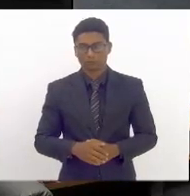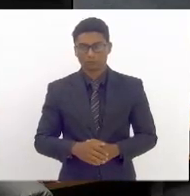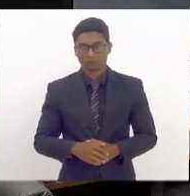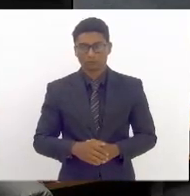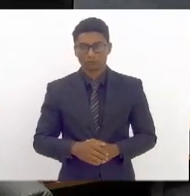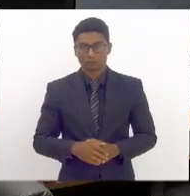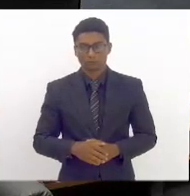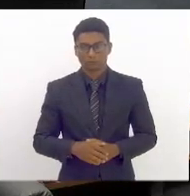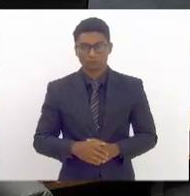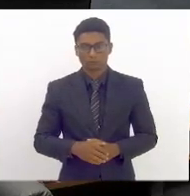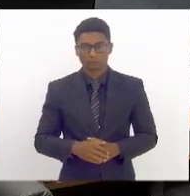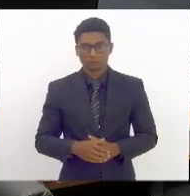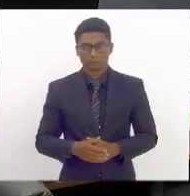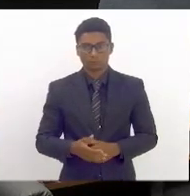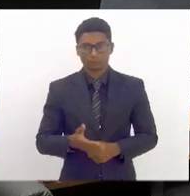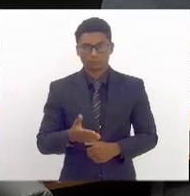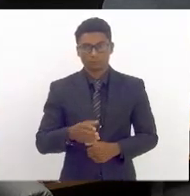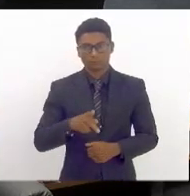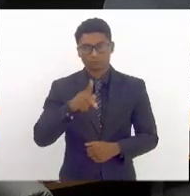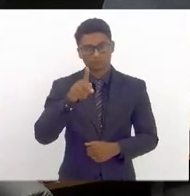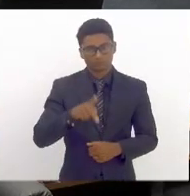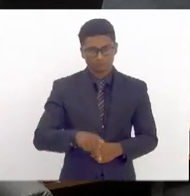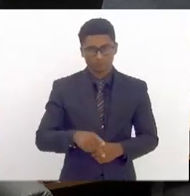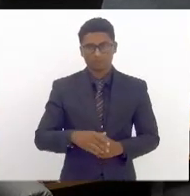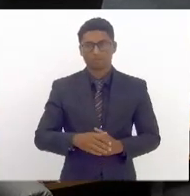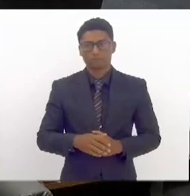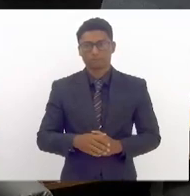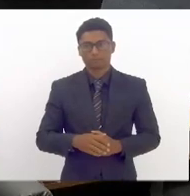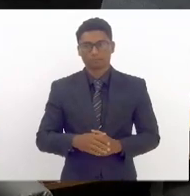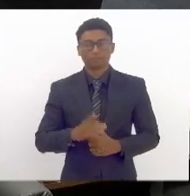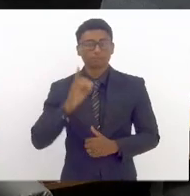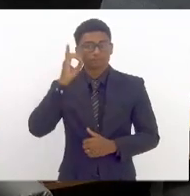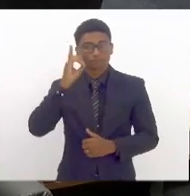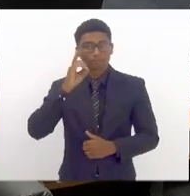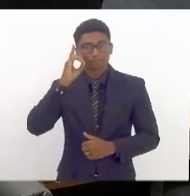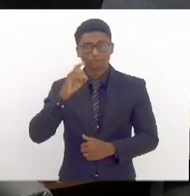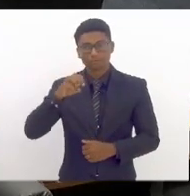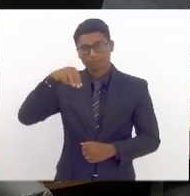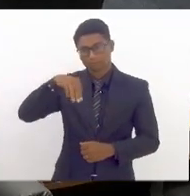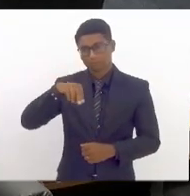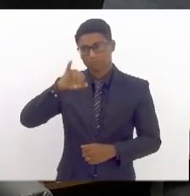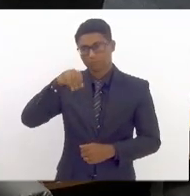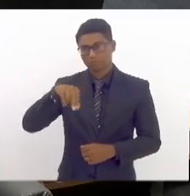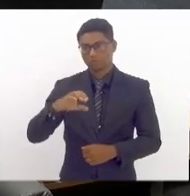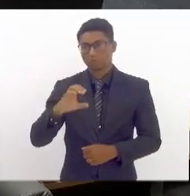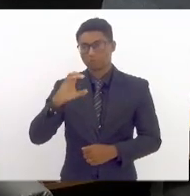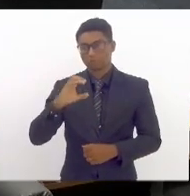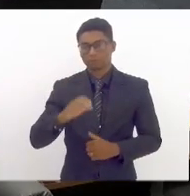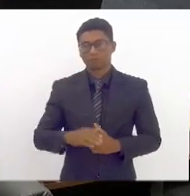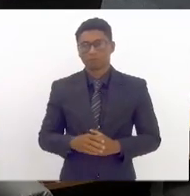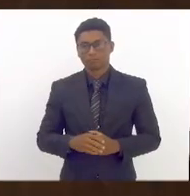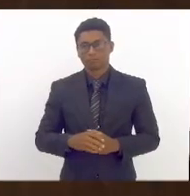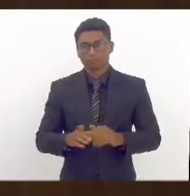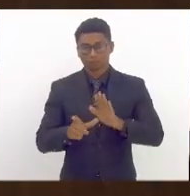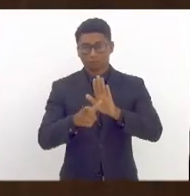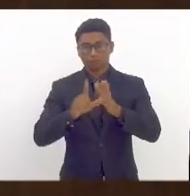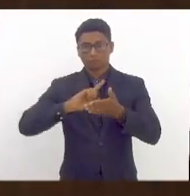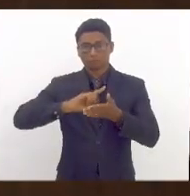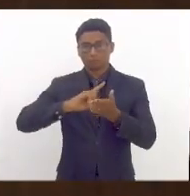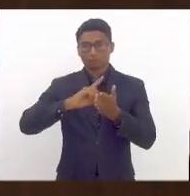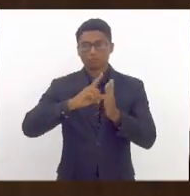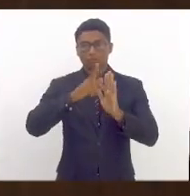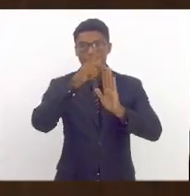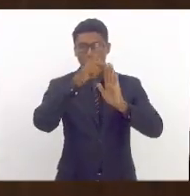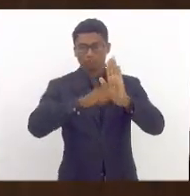Senhora Presidente, deputado Carlos Mink já tinha apresentado esse projeto